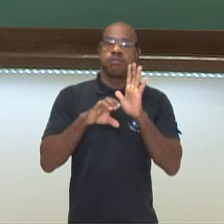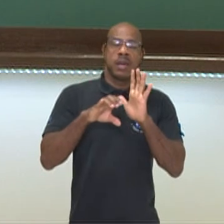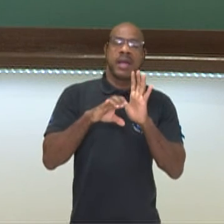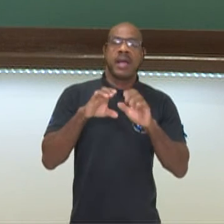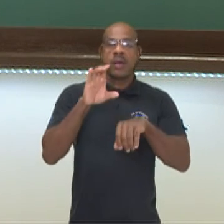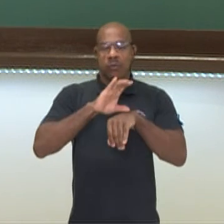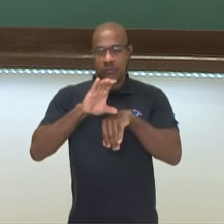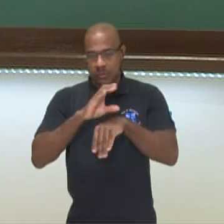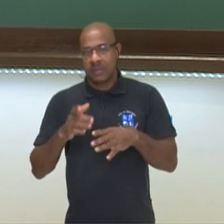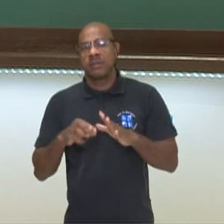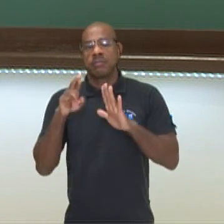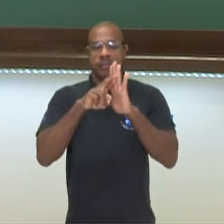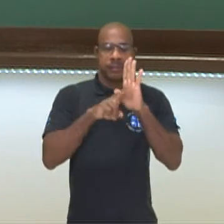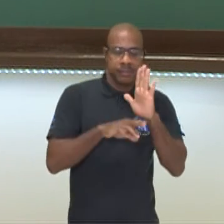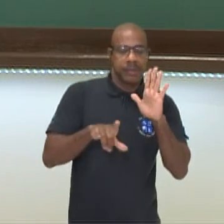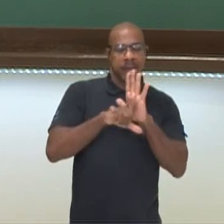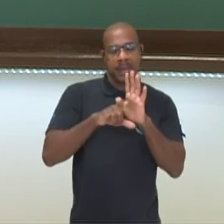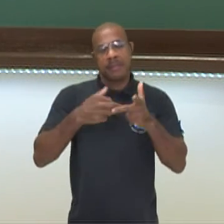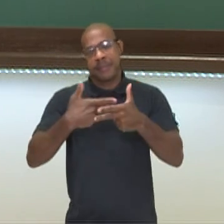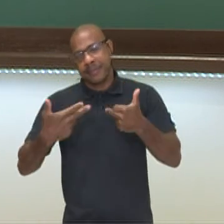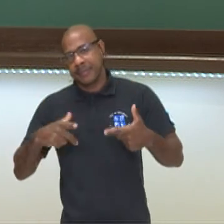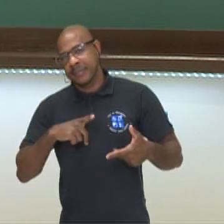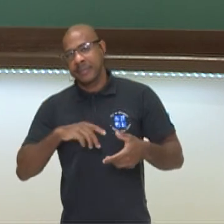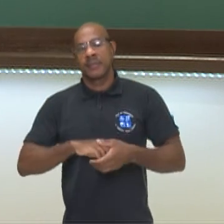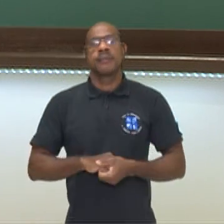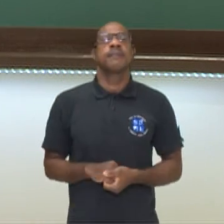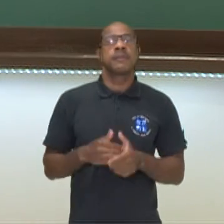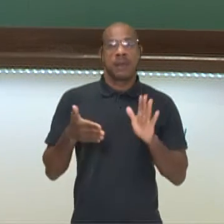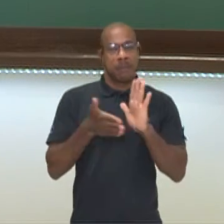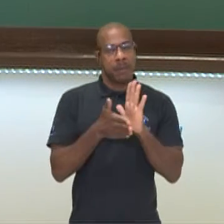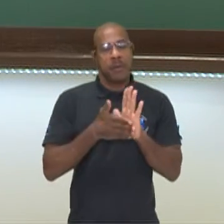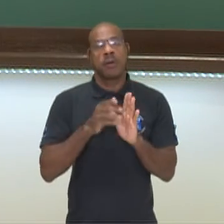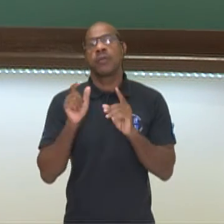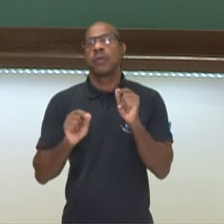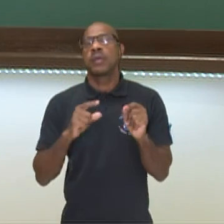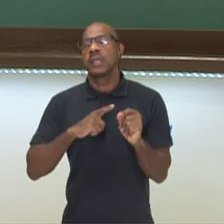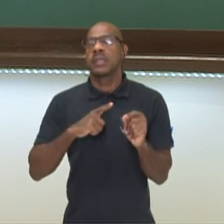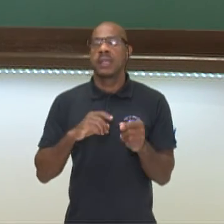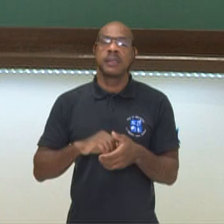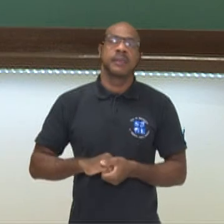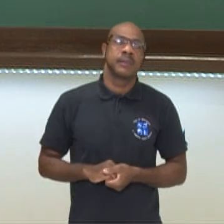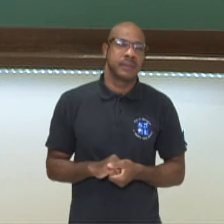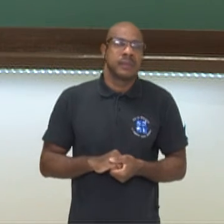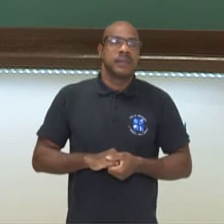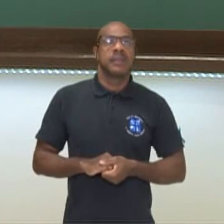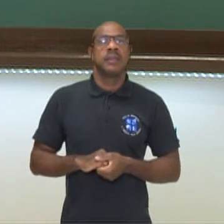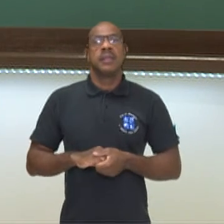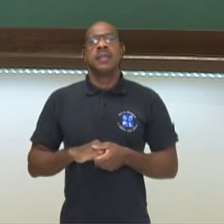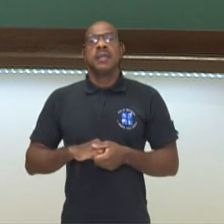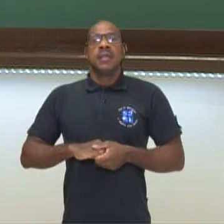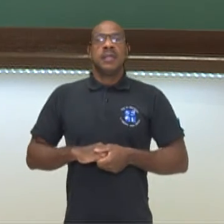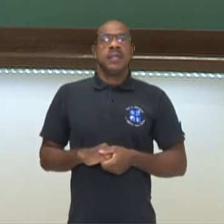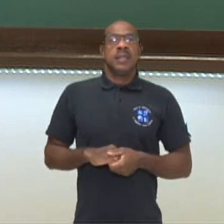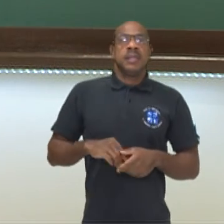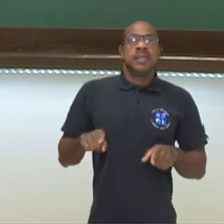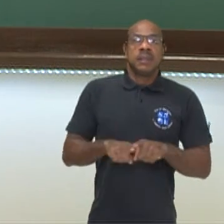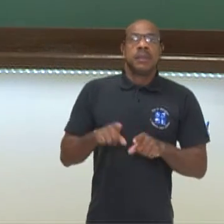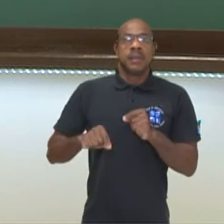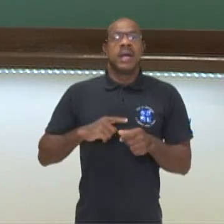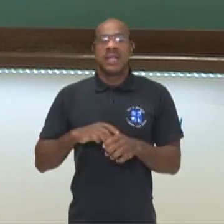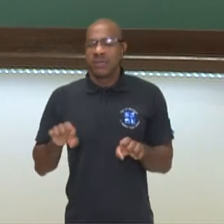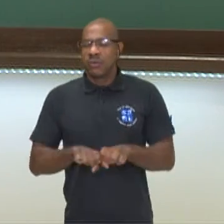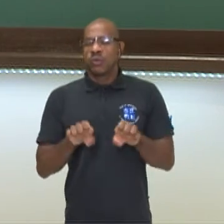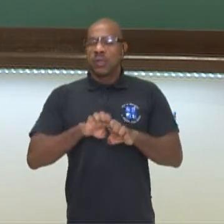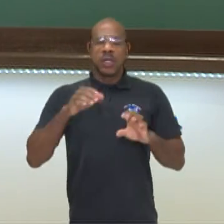dentro das normas, das deliberações, né, dentro da proposta, né, do Barão de Montesquieu, da divisão dos poderes. Então, essa